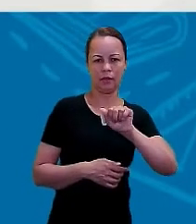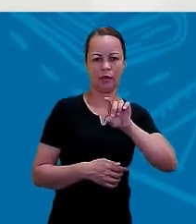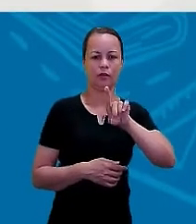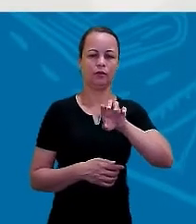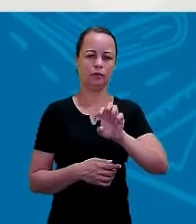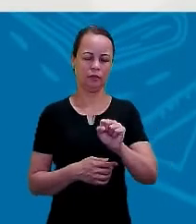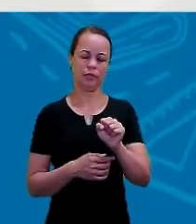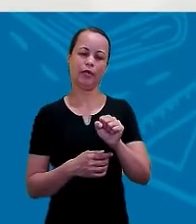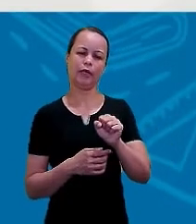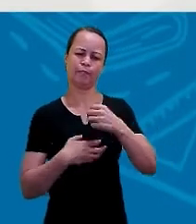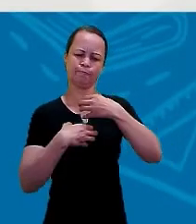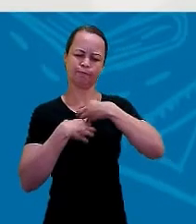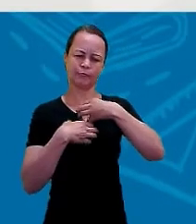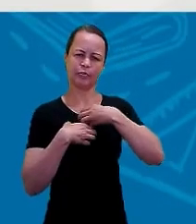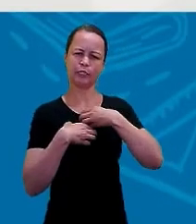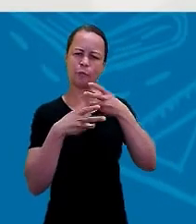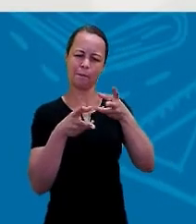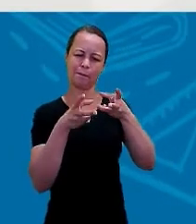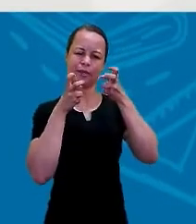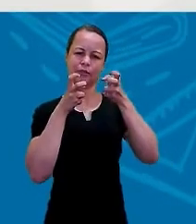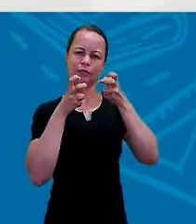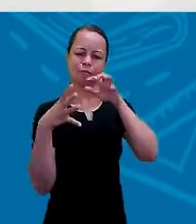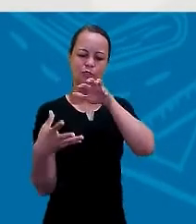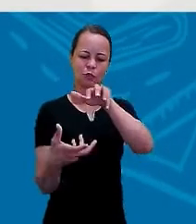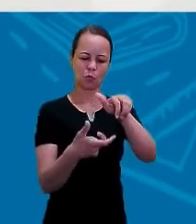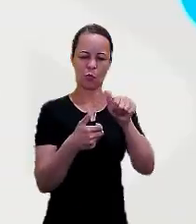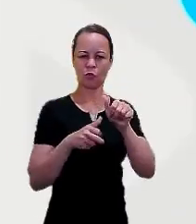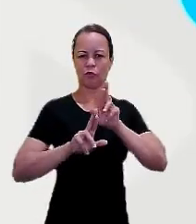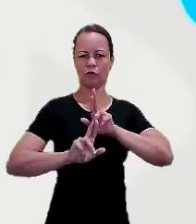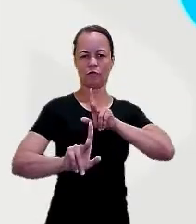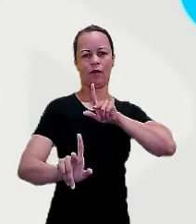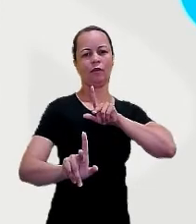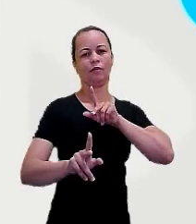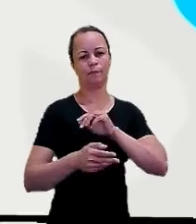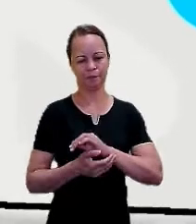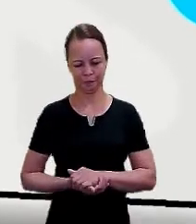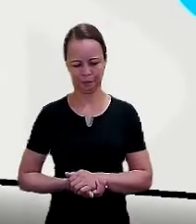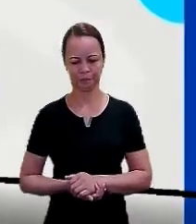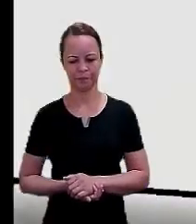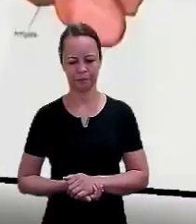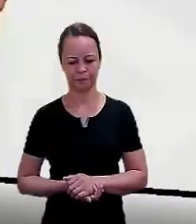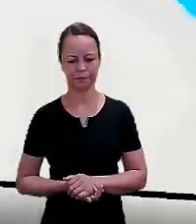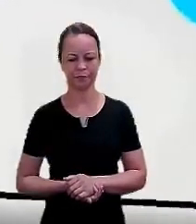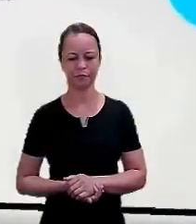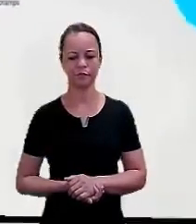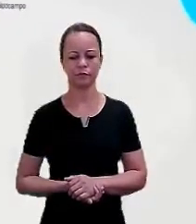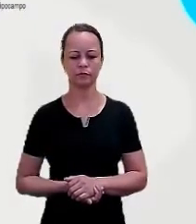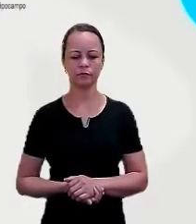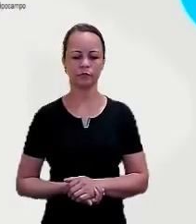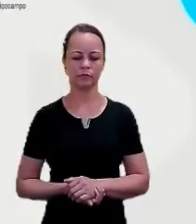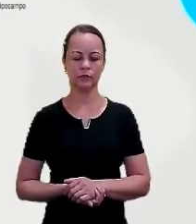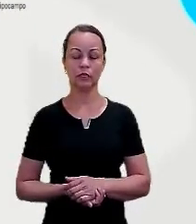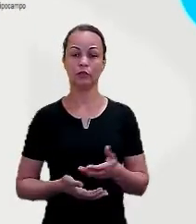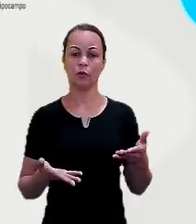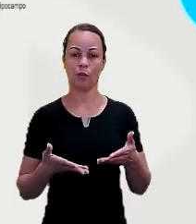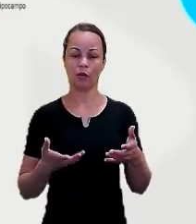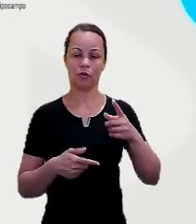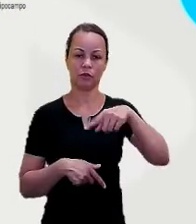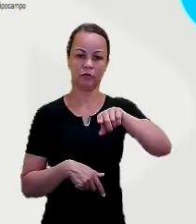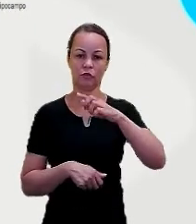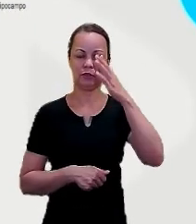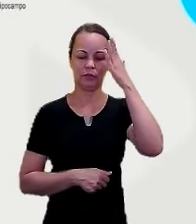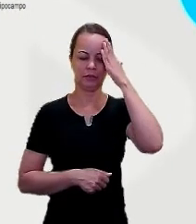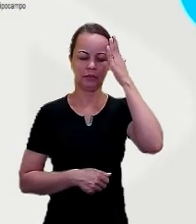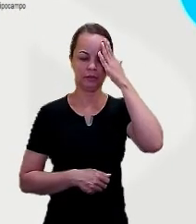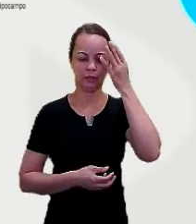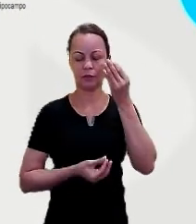mundo diferente de mim. Dito tudo isso, vamos para o nosso próximo slide, que é um momento para você entender. E qual seria